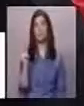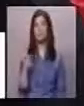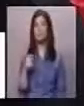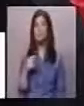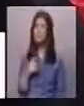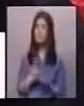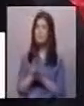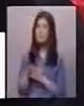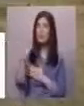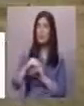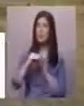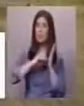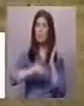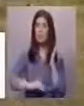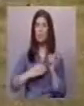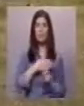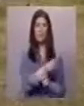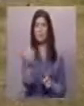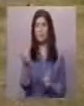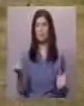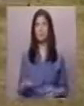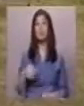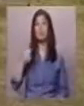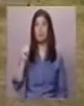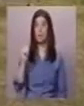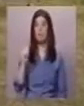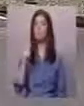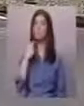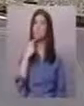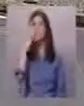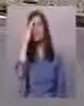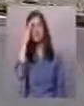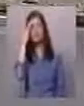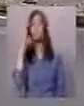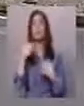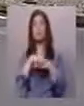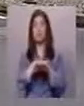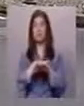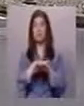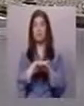mais contratos precários. O Bloco de Esquerda chegou a estimar que a integração dos trabalhadores